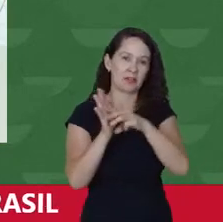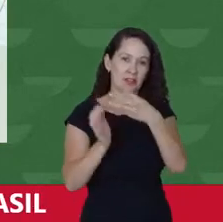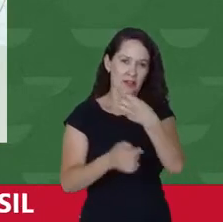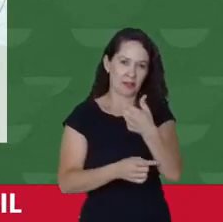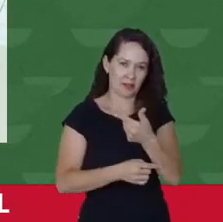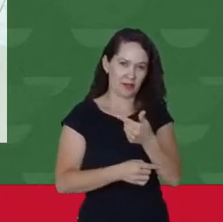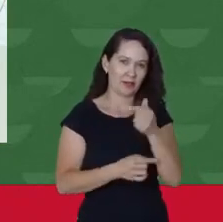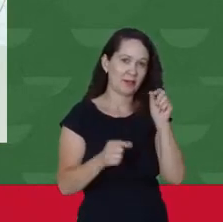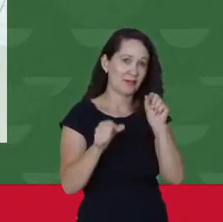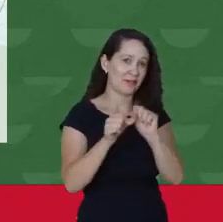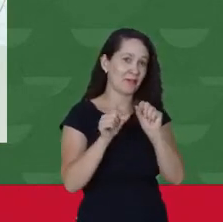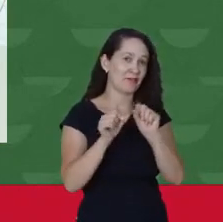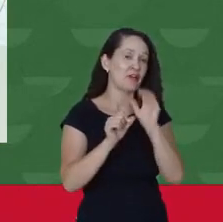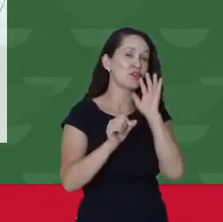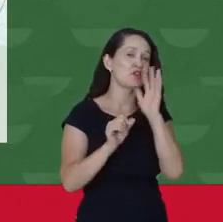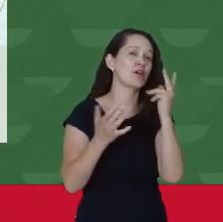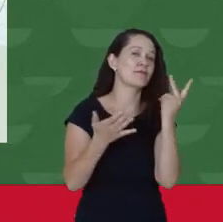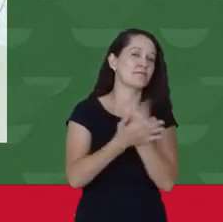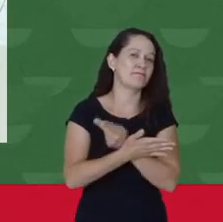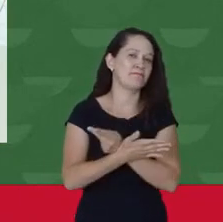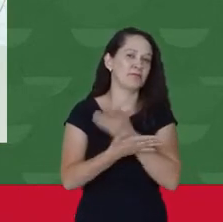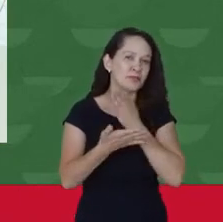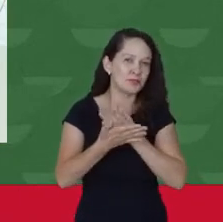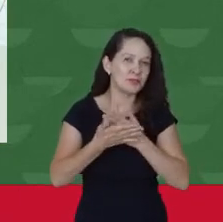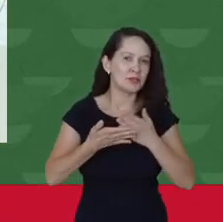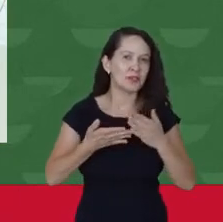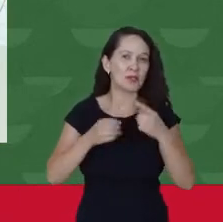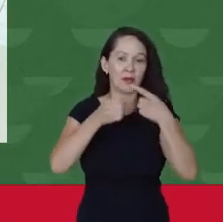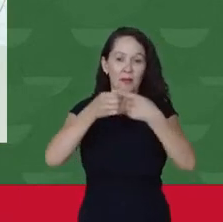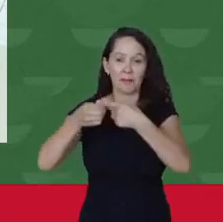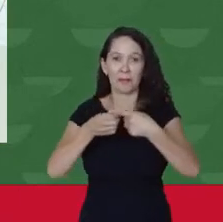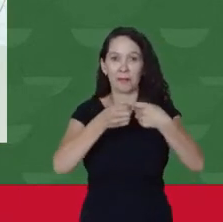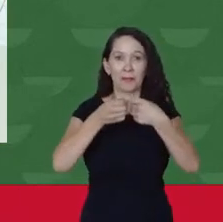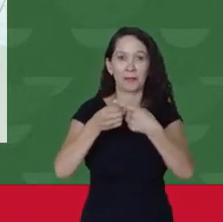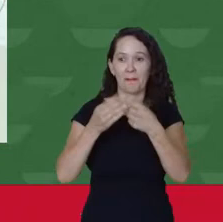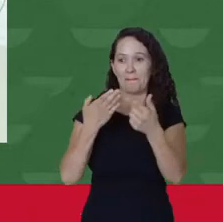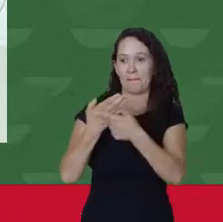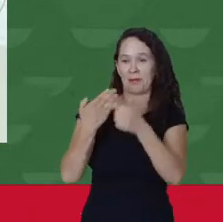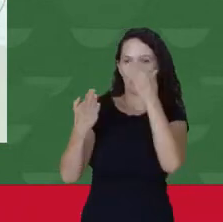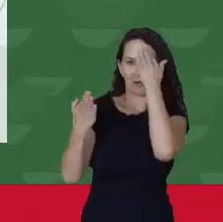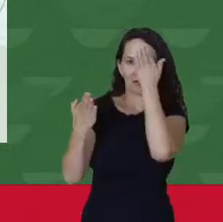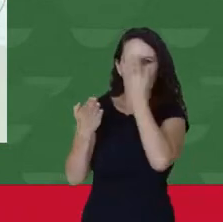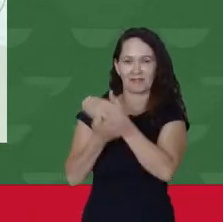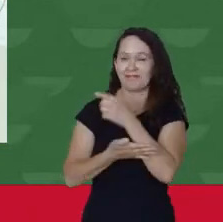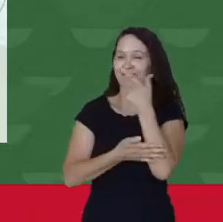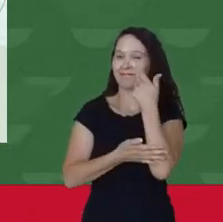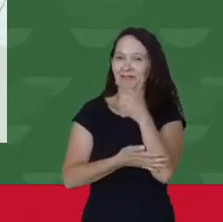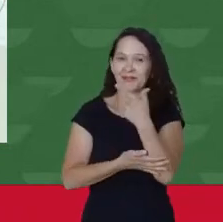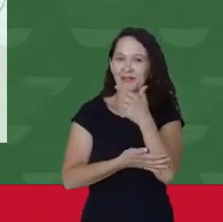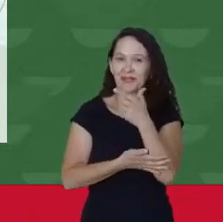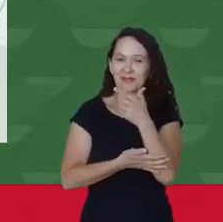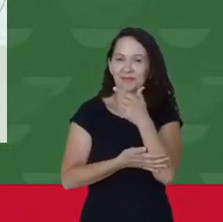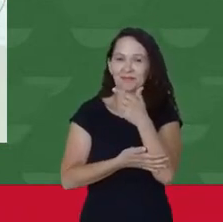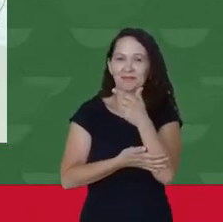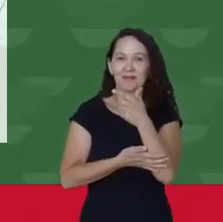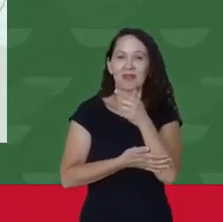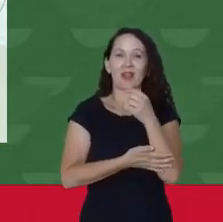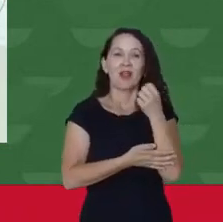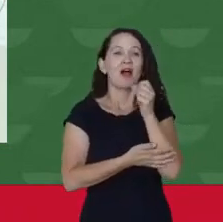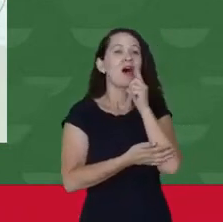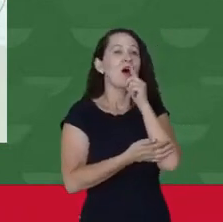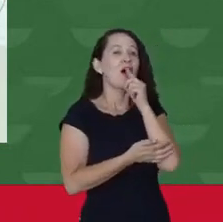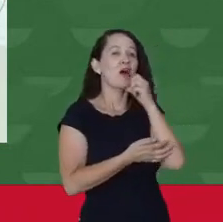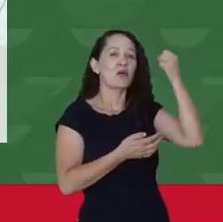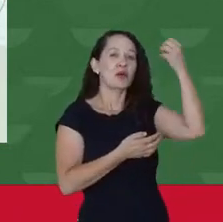escancara, já está em curso, né? A Petrobras já não cumpre mais o seu papel, né? As companhias de água e luz